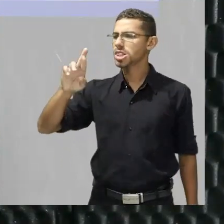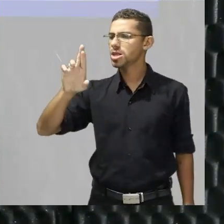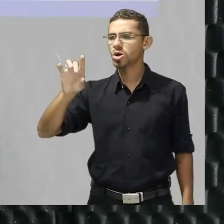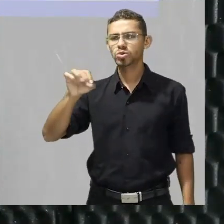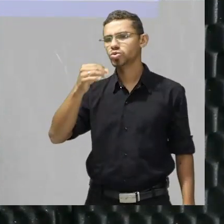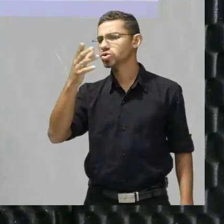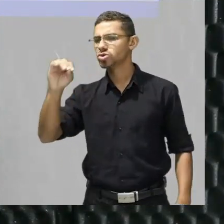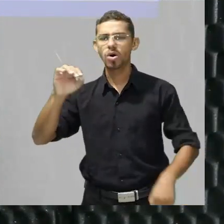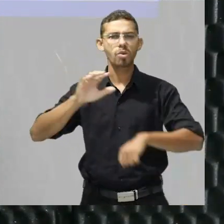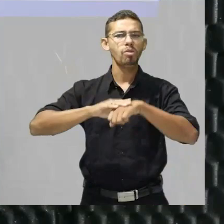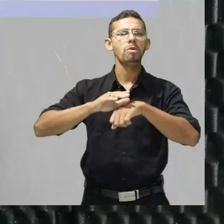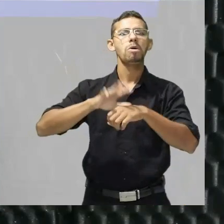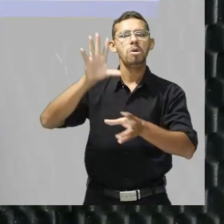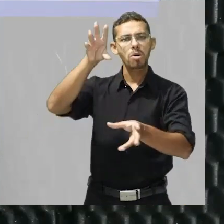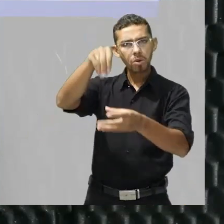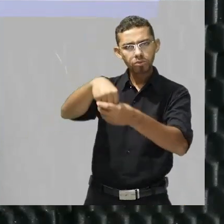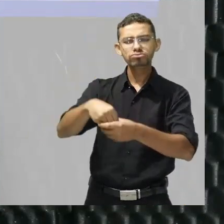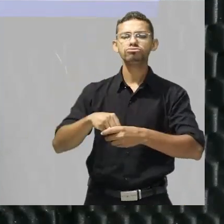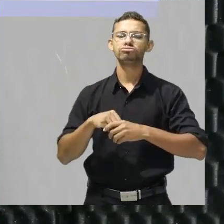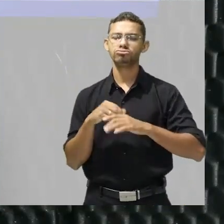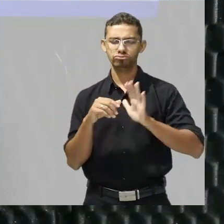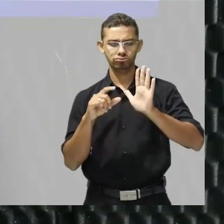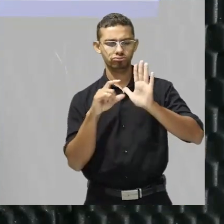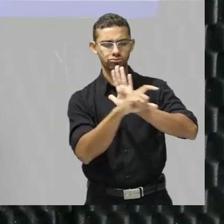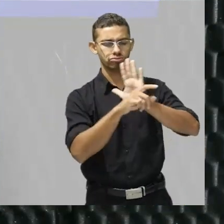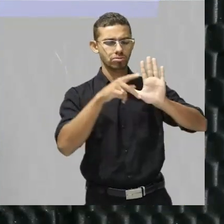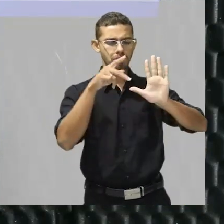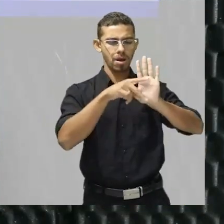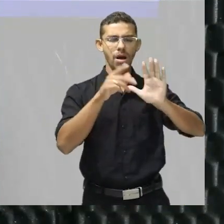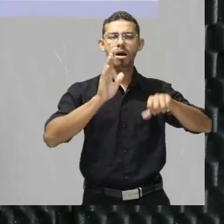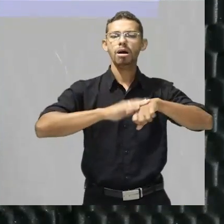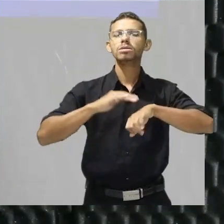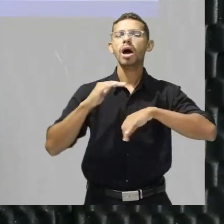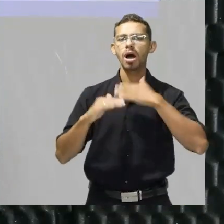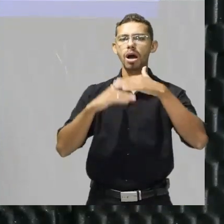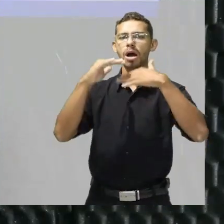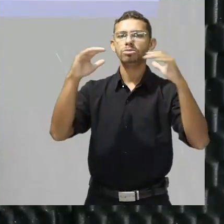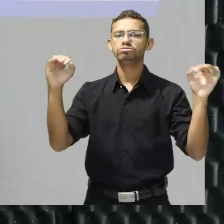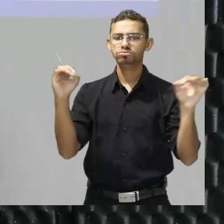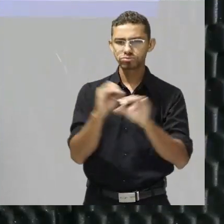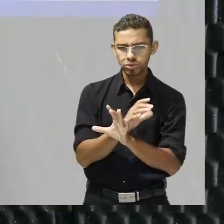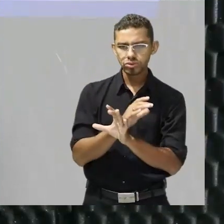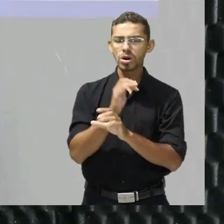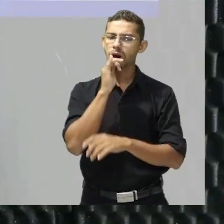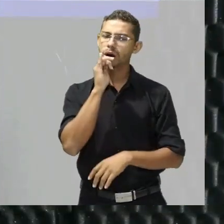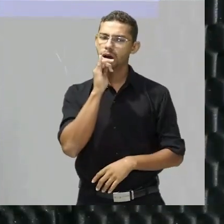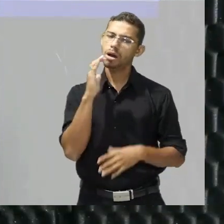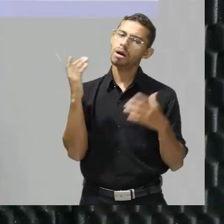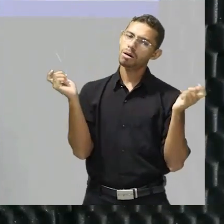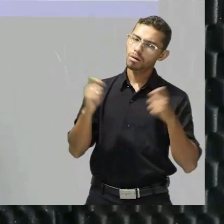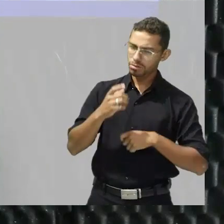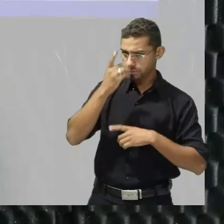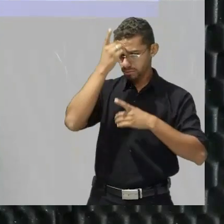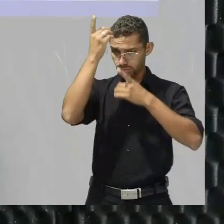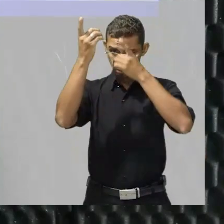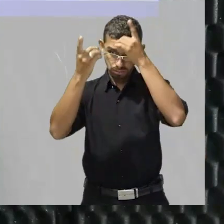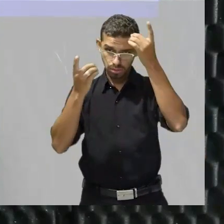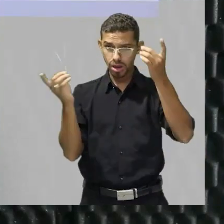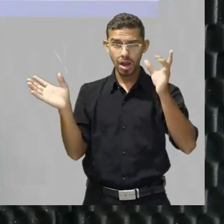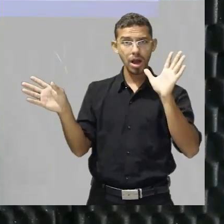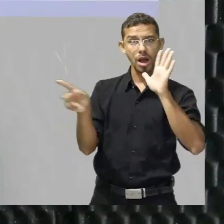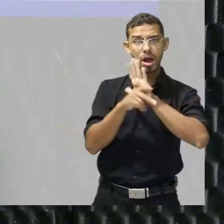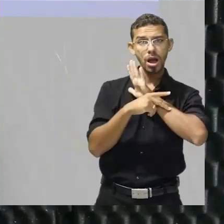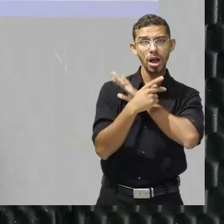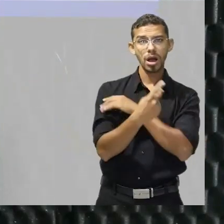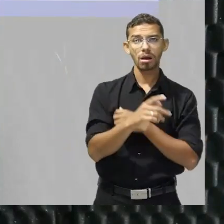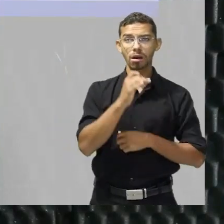desenvolvimento e as palavras-chaves da conclusão e assim você tem uma ideia do que você vai esboçar em cada